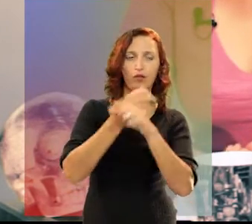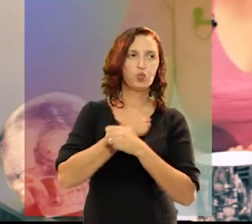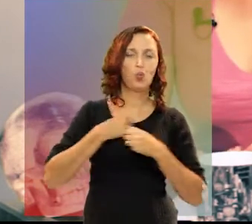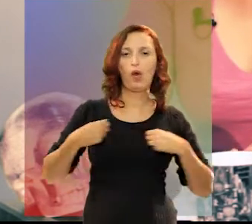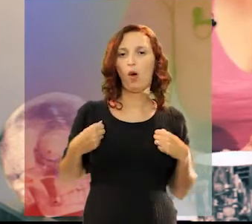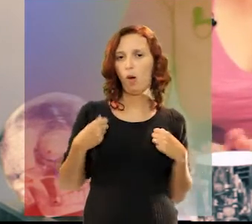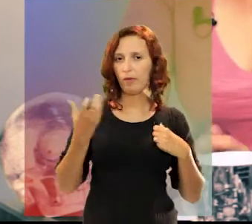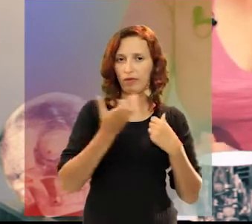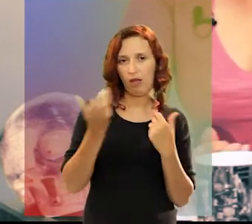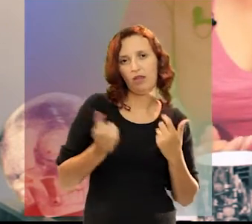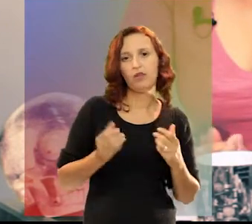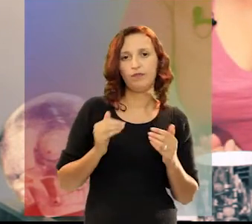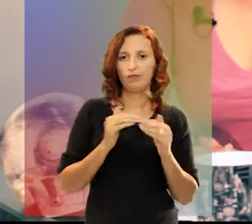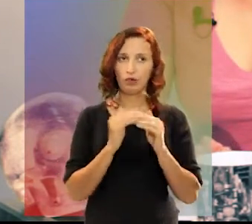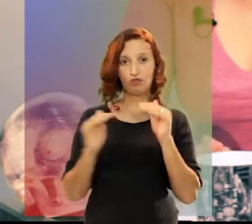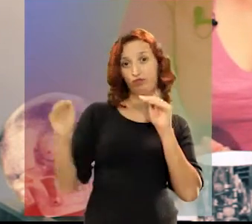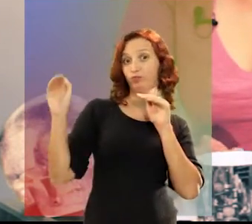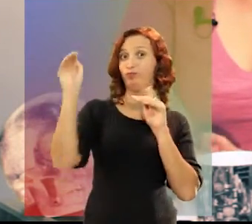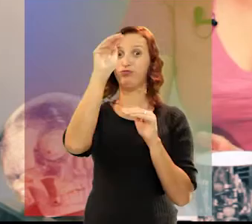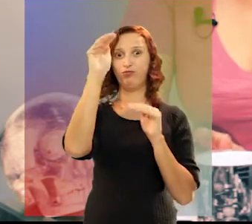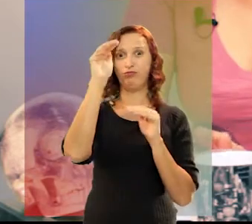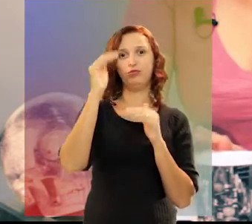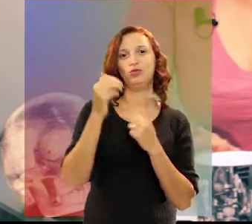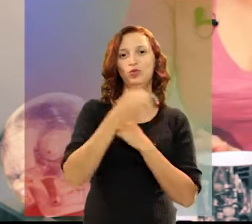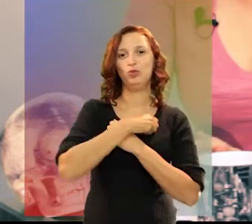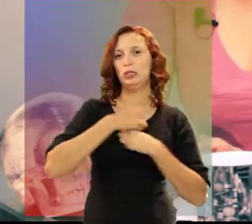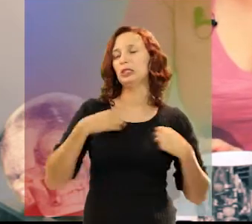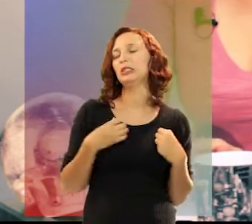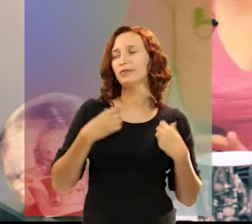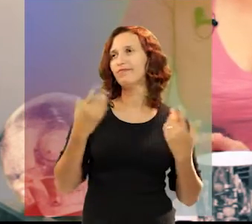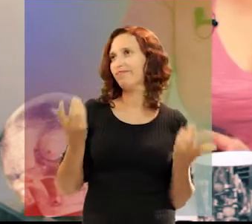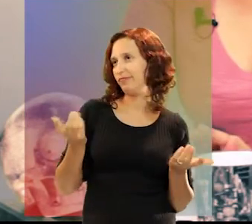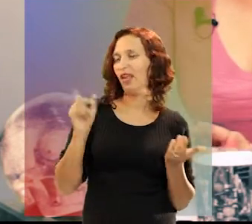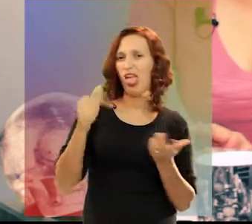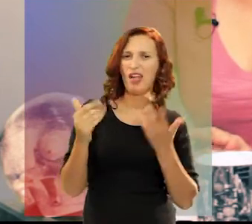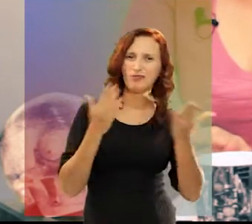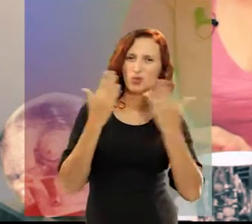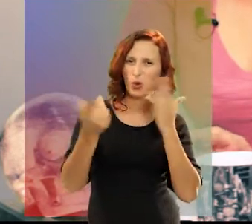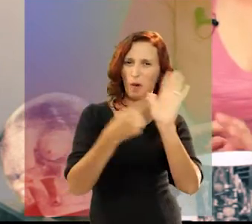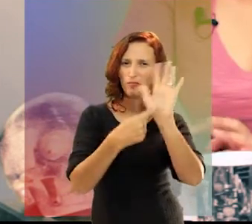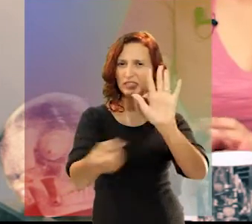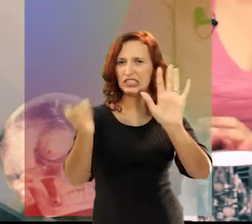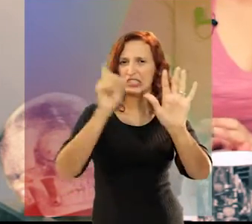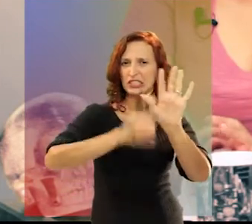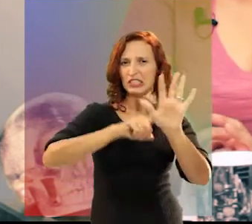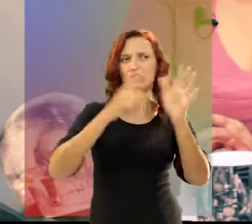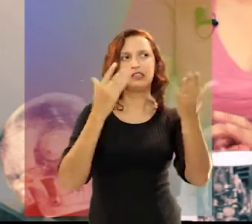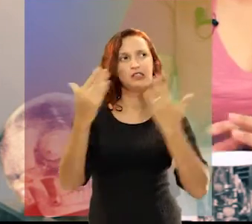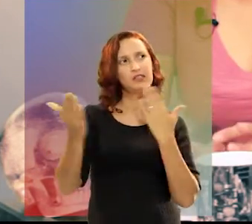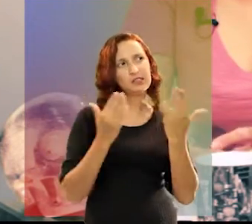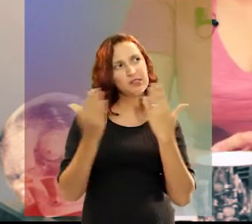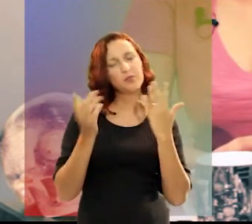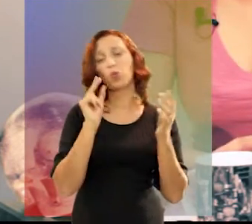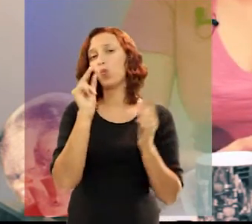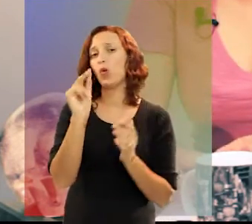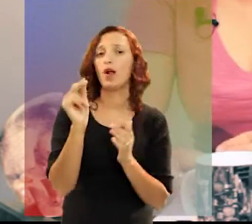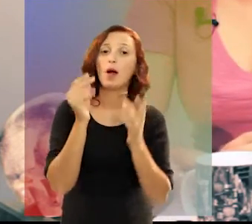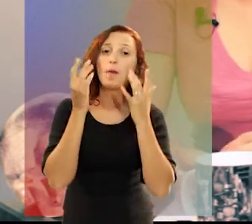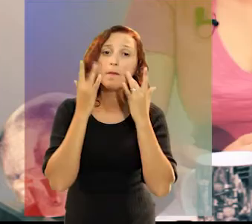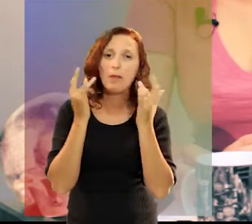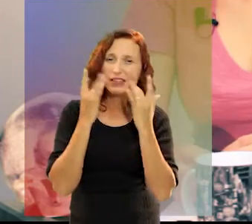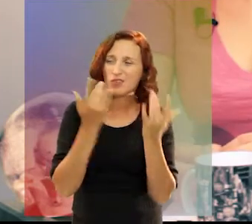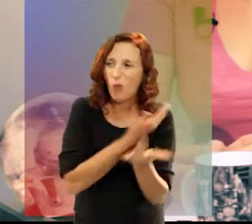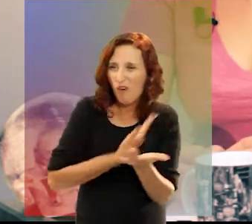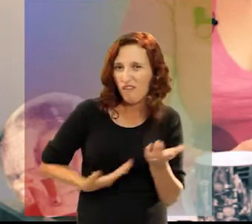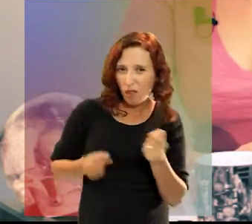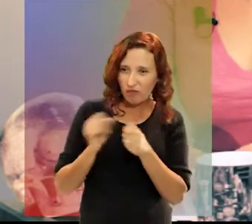querendo resolver a moralidade dele, ele quer ficar por cima da carne, entendeu? Quer manter o poder. Que é analogia direta que a gente faz com a peça também é